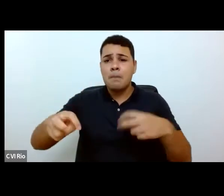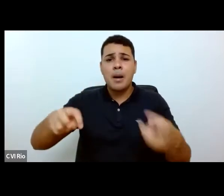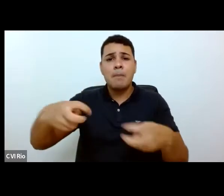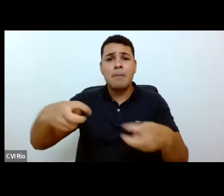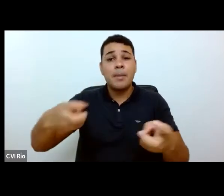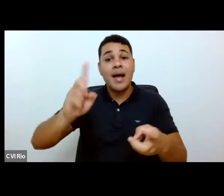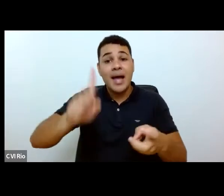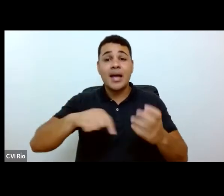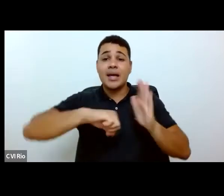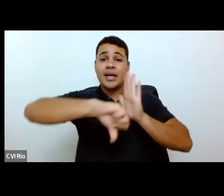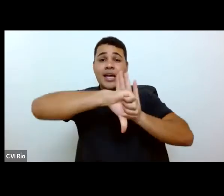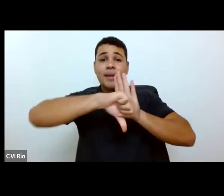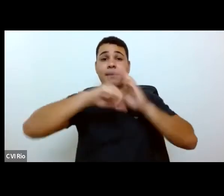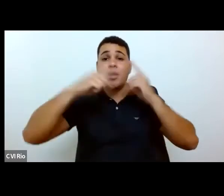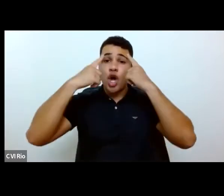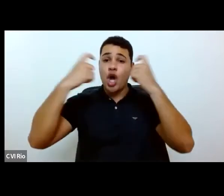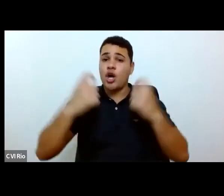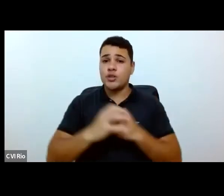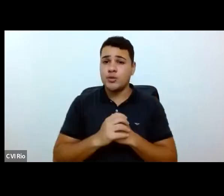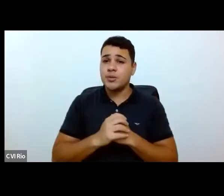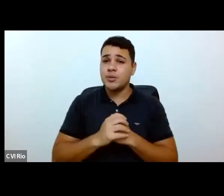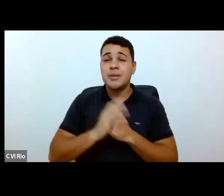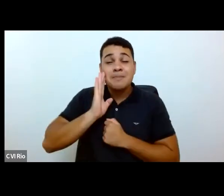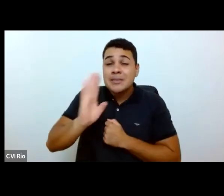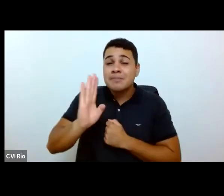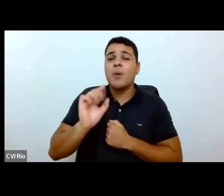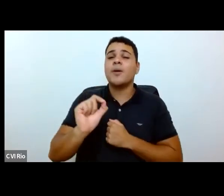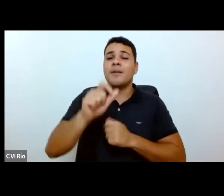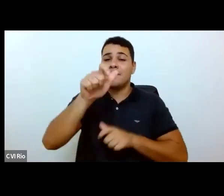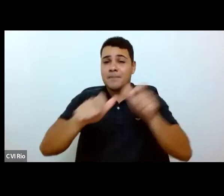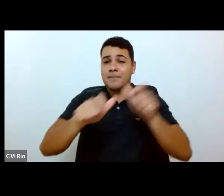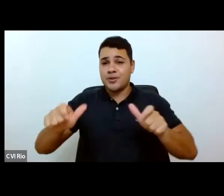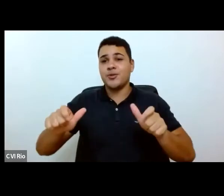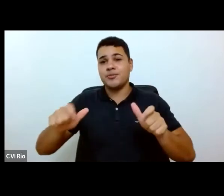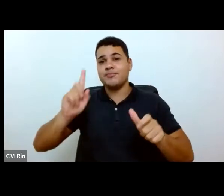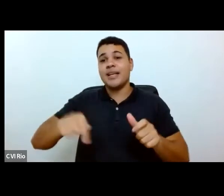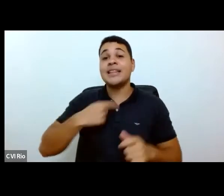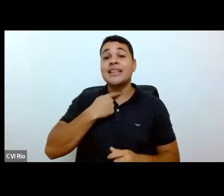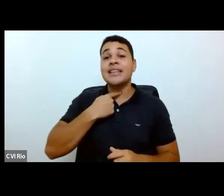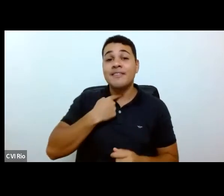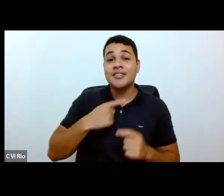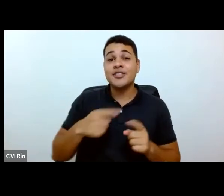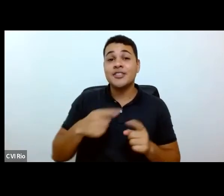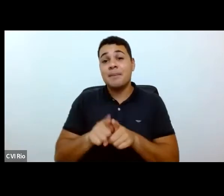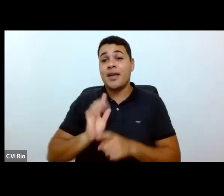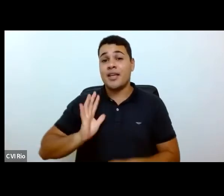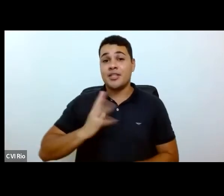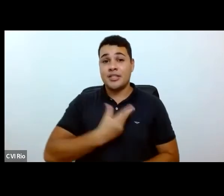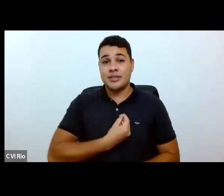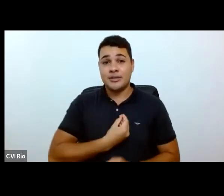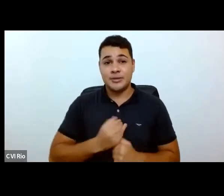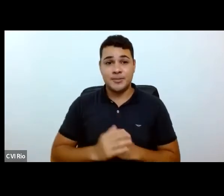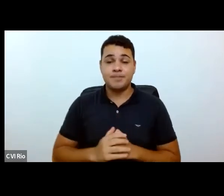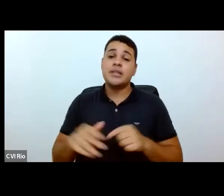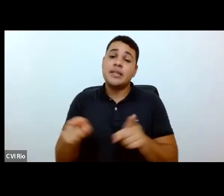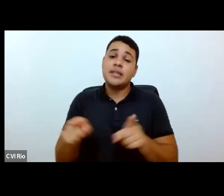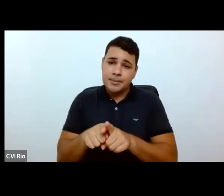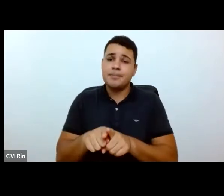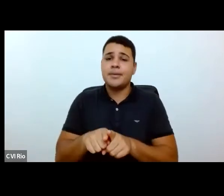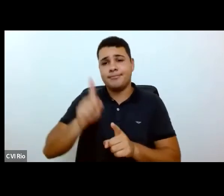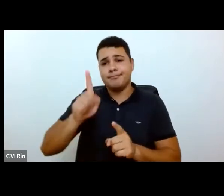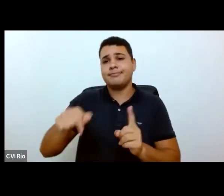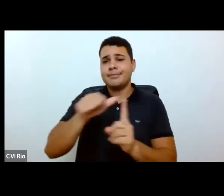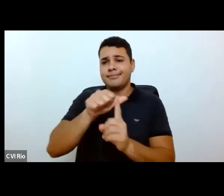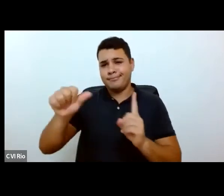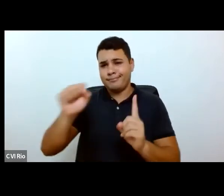de ódio às pessoas travestis e transexuais. E também é recorde em crimes de feminicídio, né? Por conta